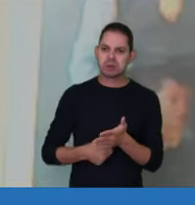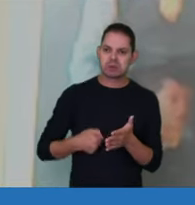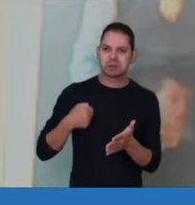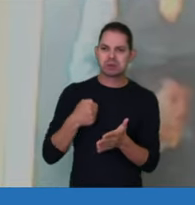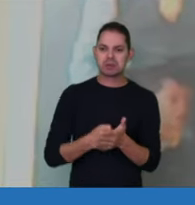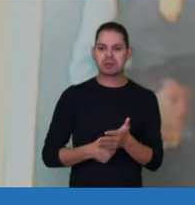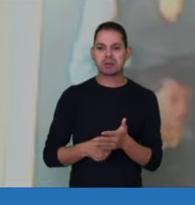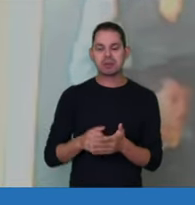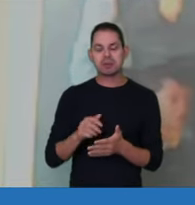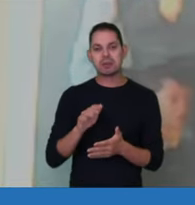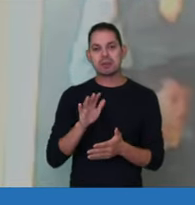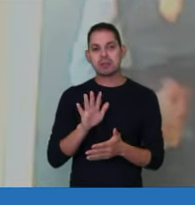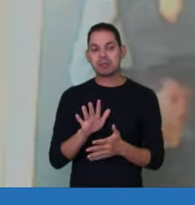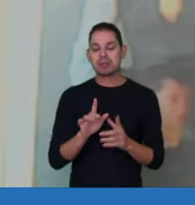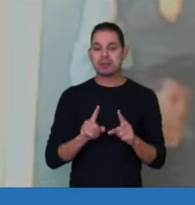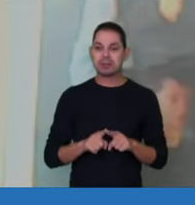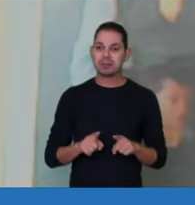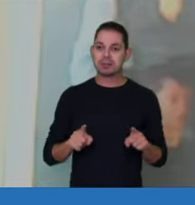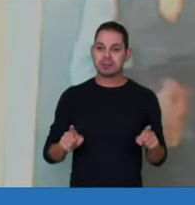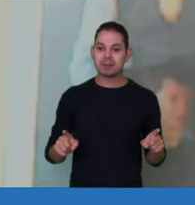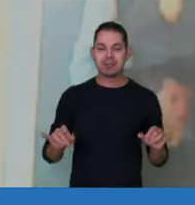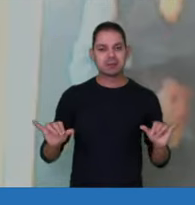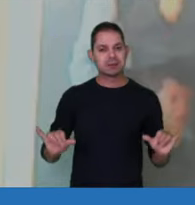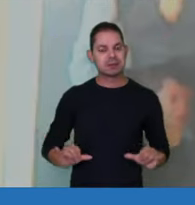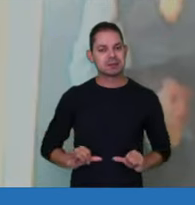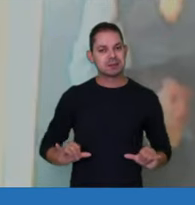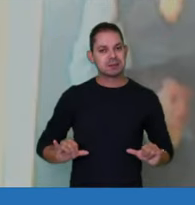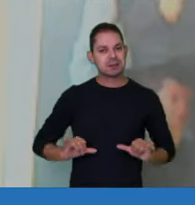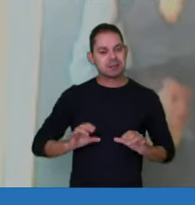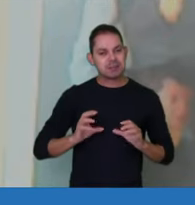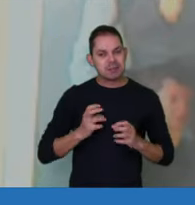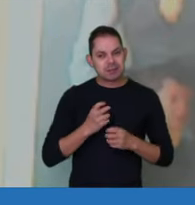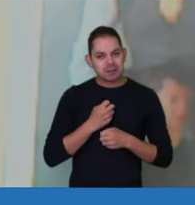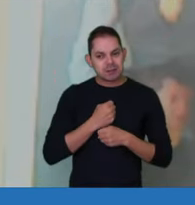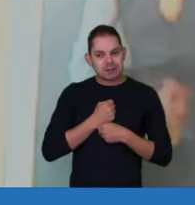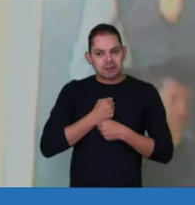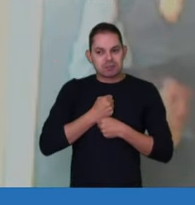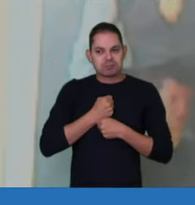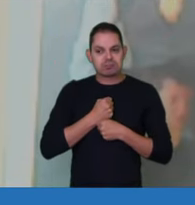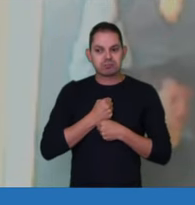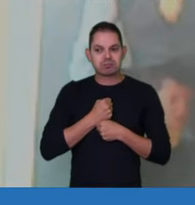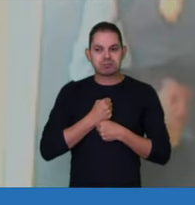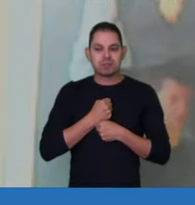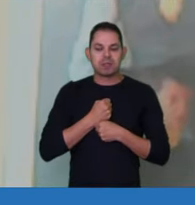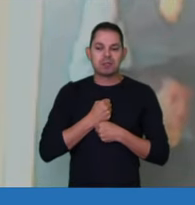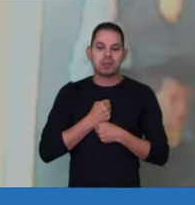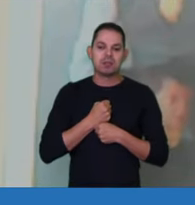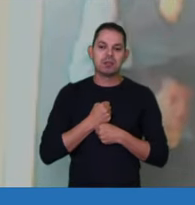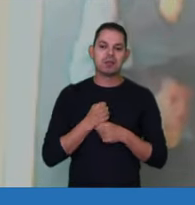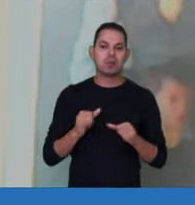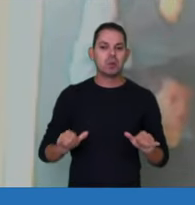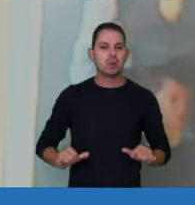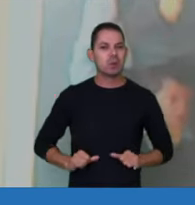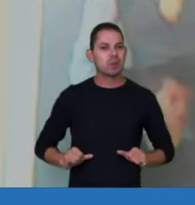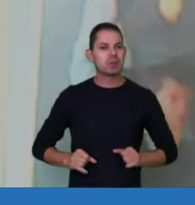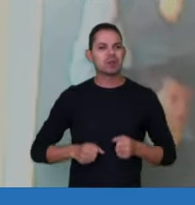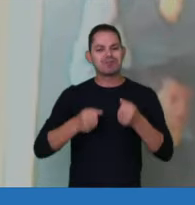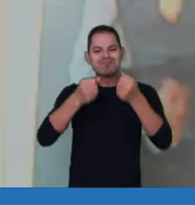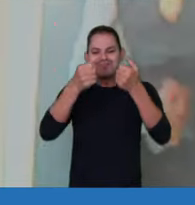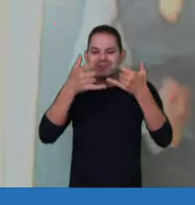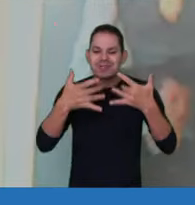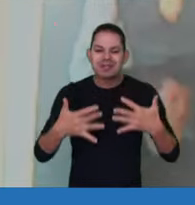mas é uma dor tão profunda, é uma dor que eu acho que não consigo nem colocar em palavras.